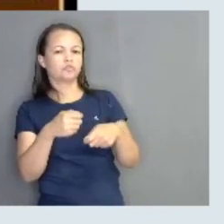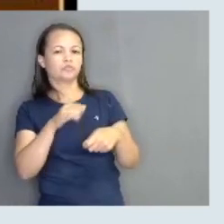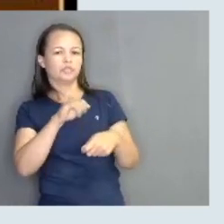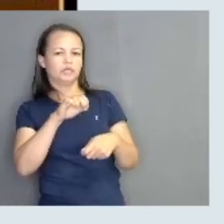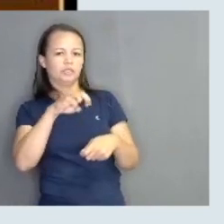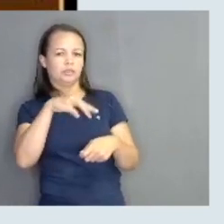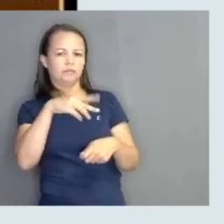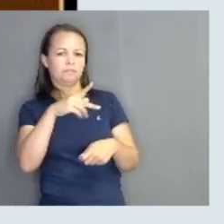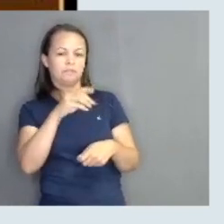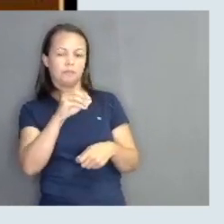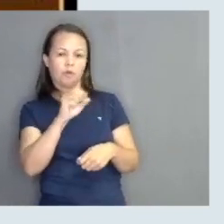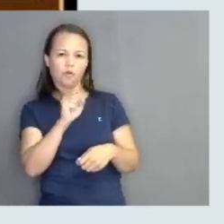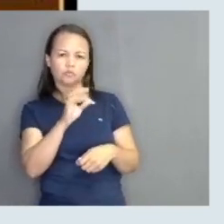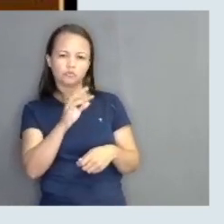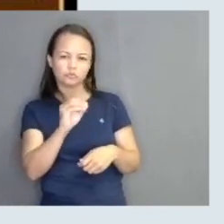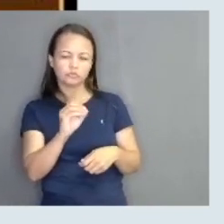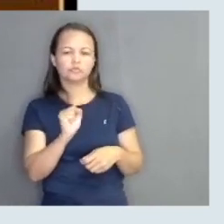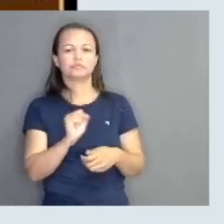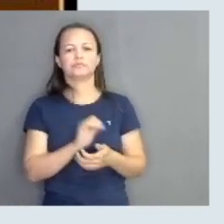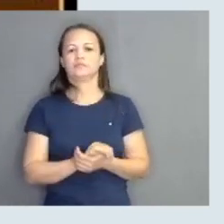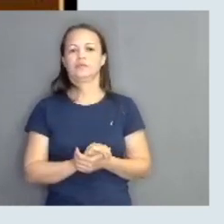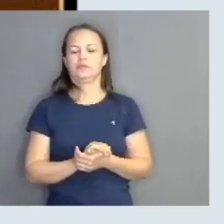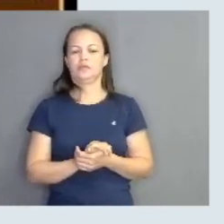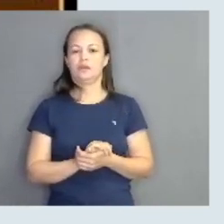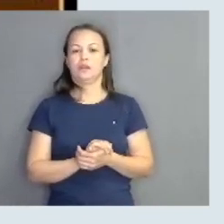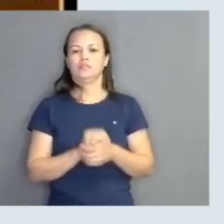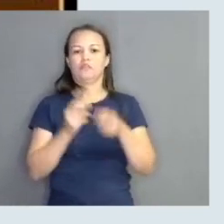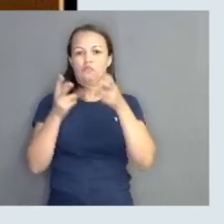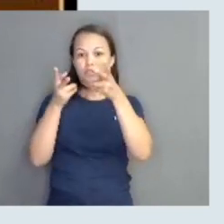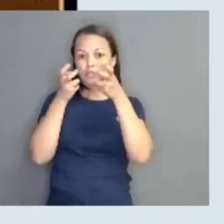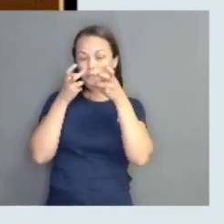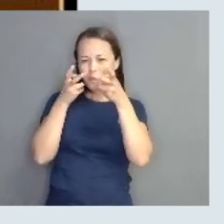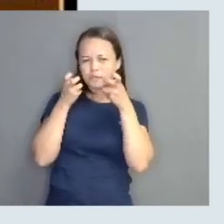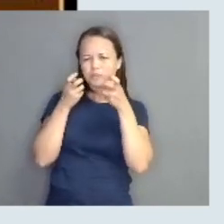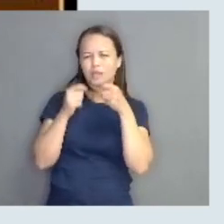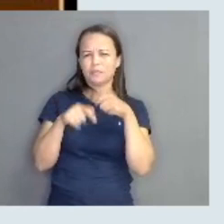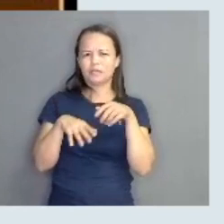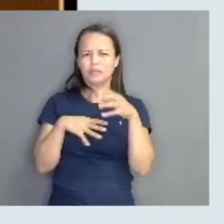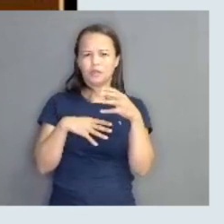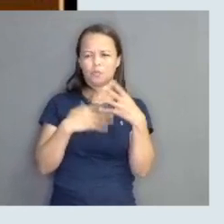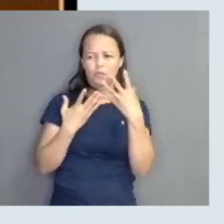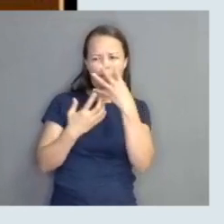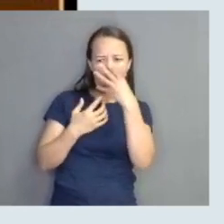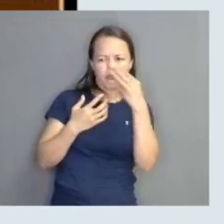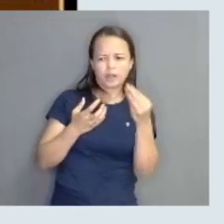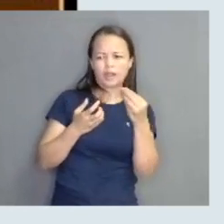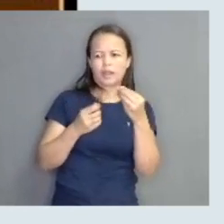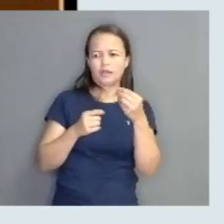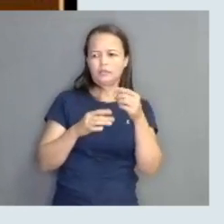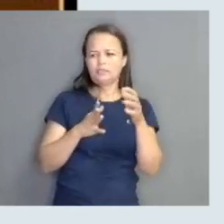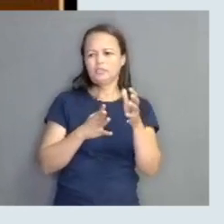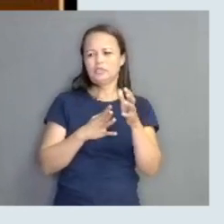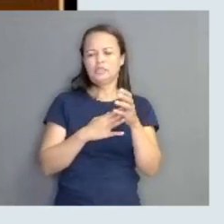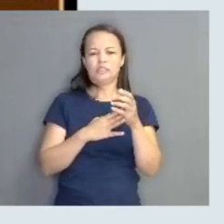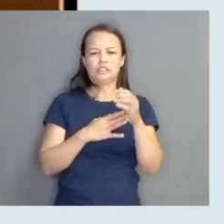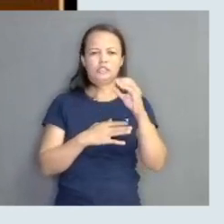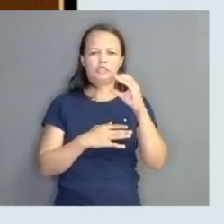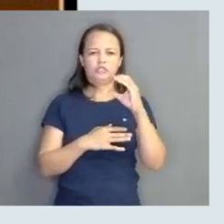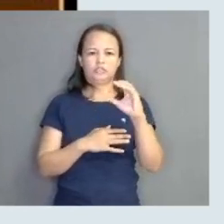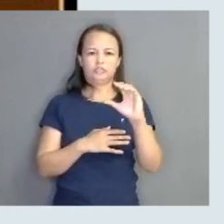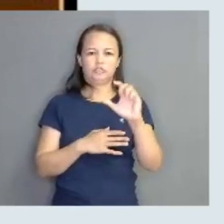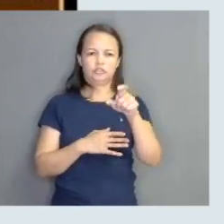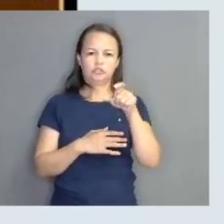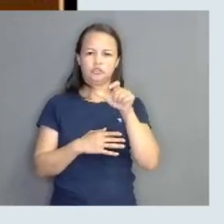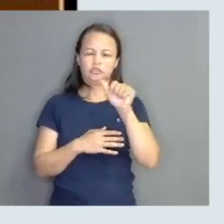balança um outro com cara de chacal, né, fazendo a medição, e um outro com uma cara de jacaré, chamado